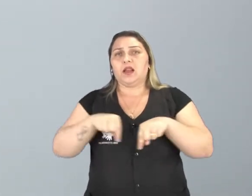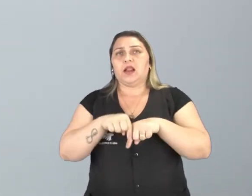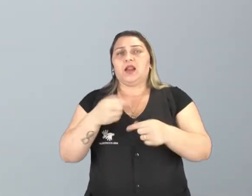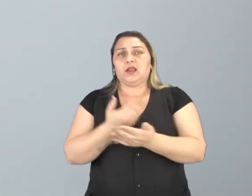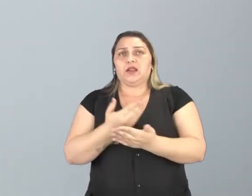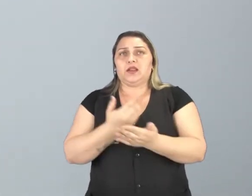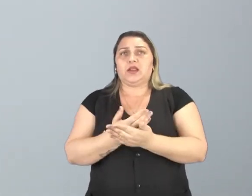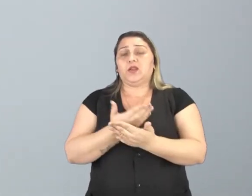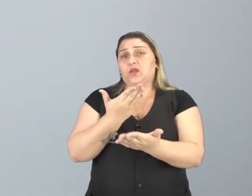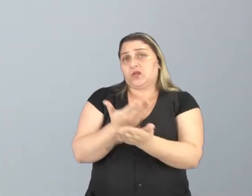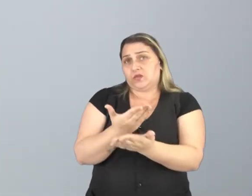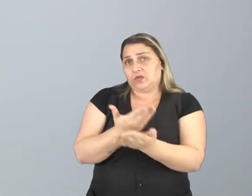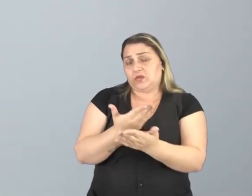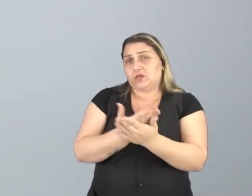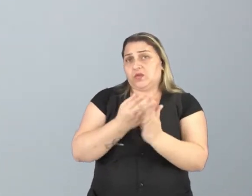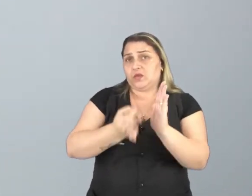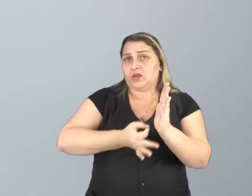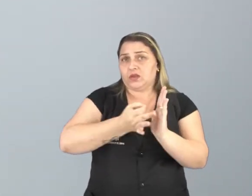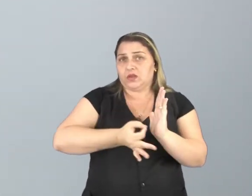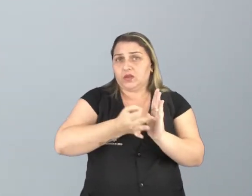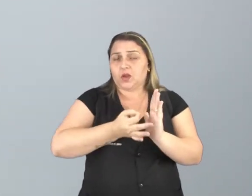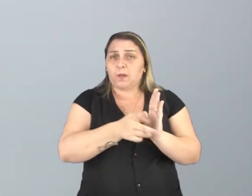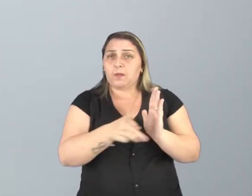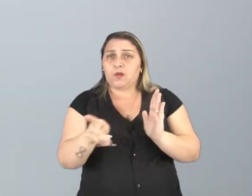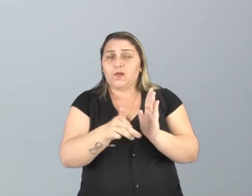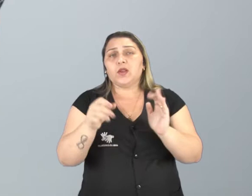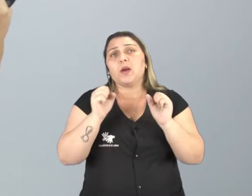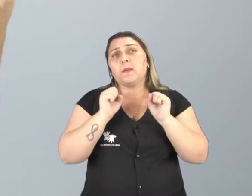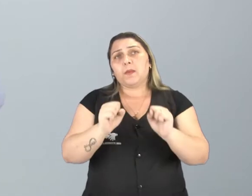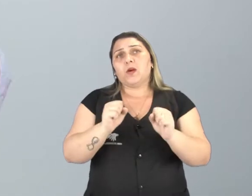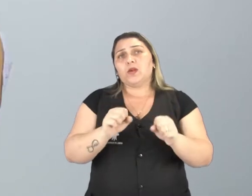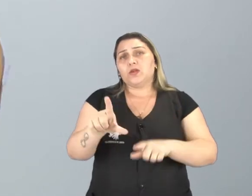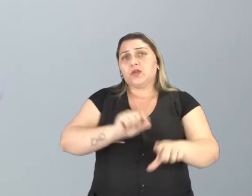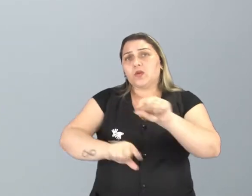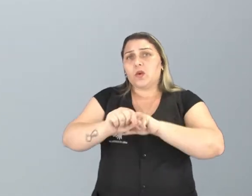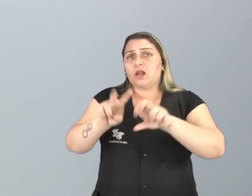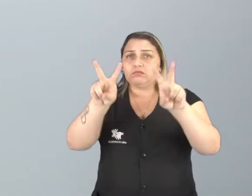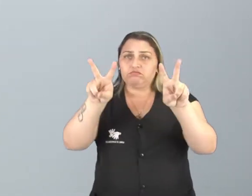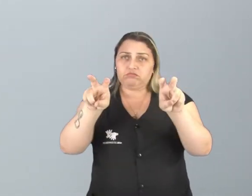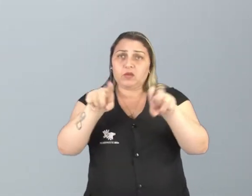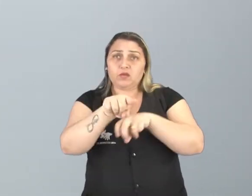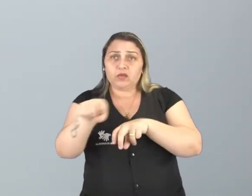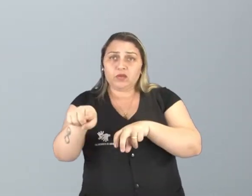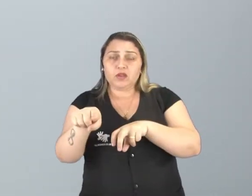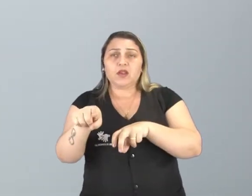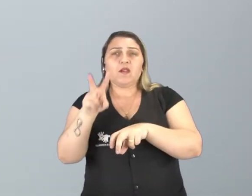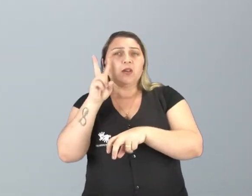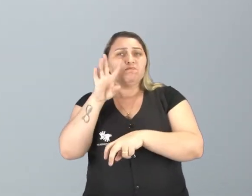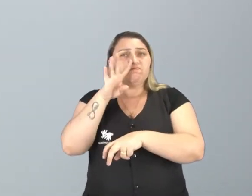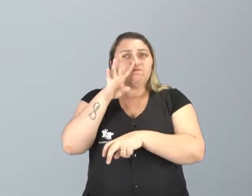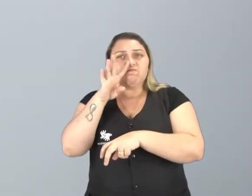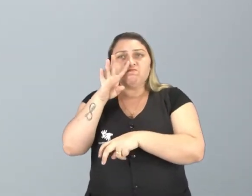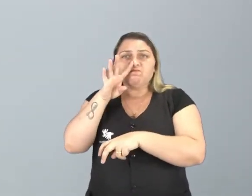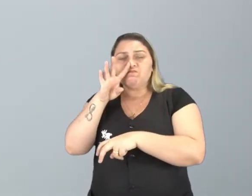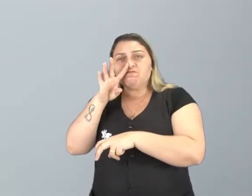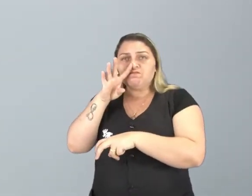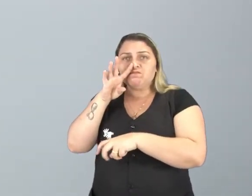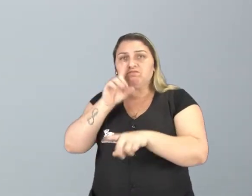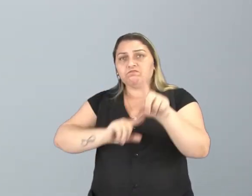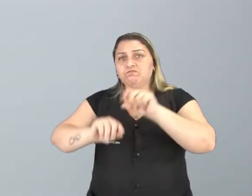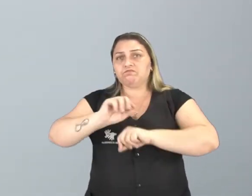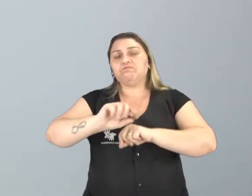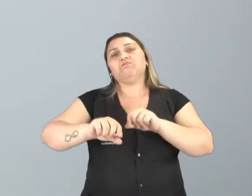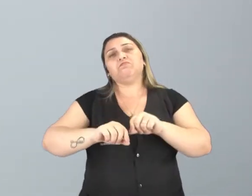de aula, quando a gente estuda o artigo de opinião, o professor ele pode escolher um tema e você vai observar